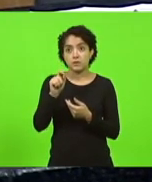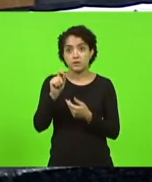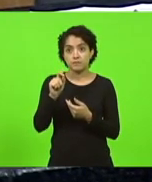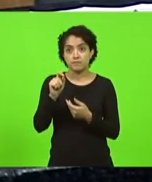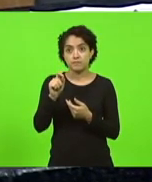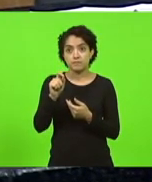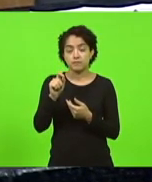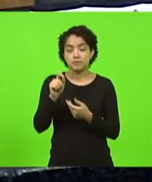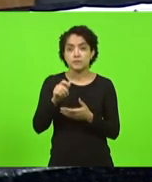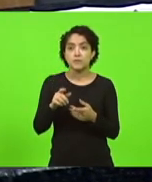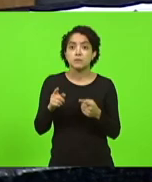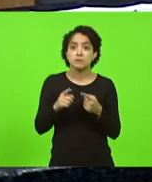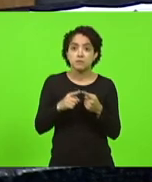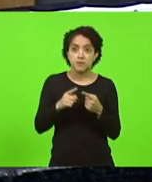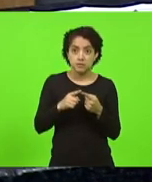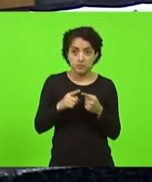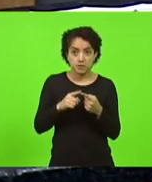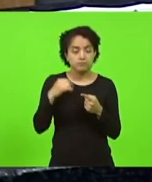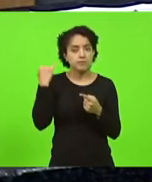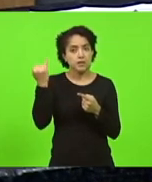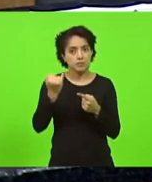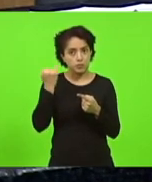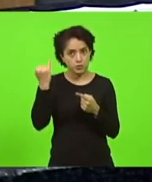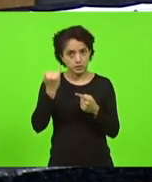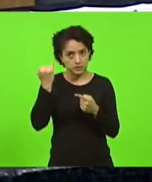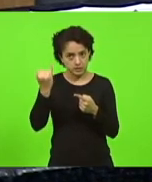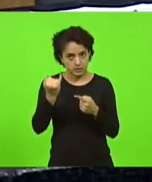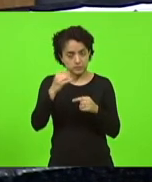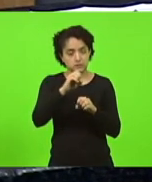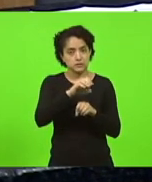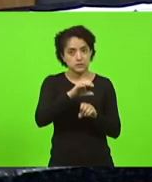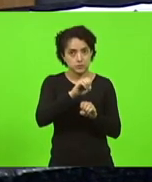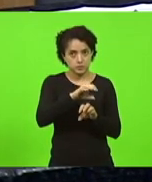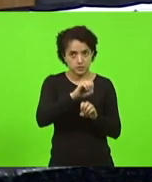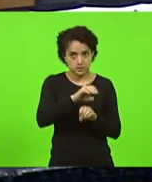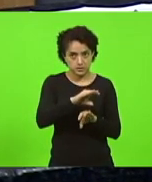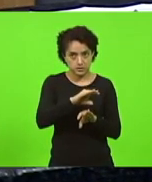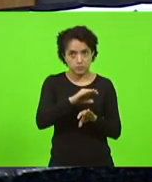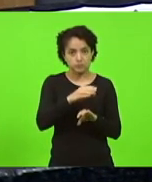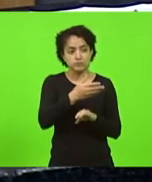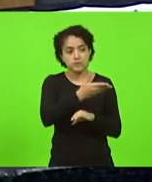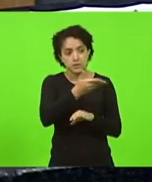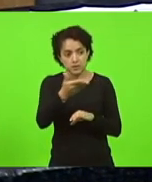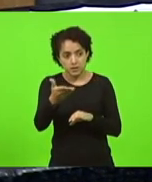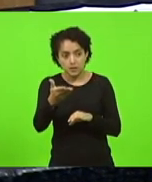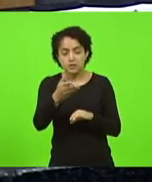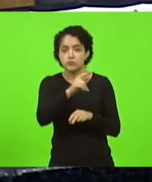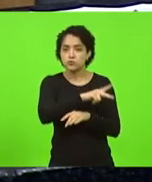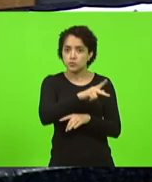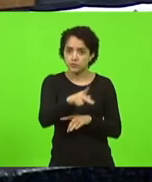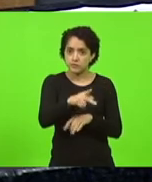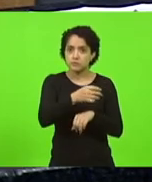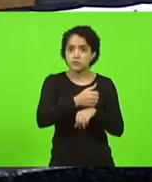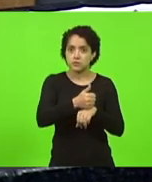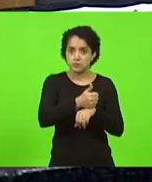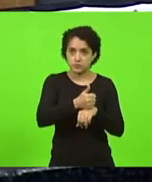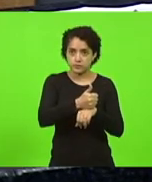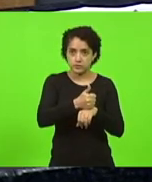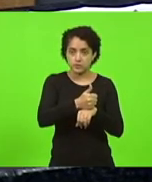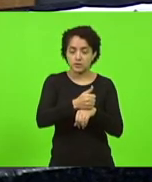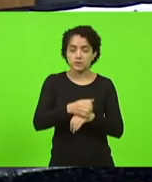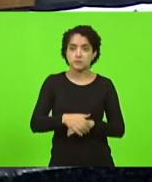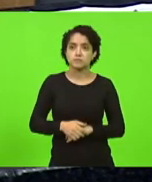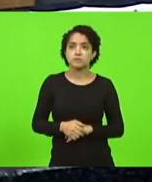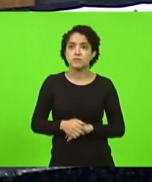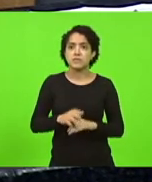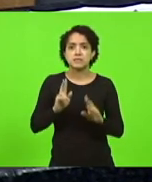primeiro momento, da importância da educação e dos nossos profissionais da educação. Tenho dito sempre nas